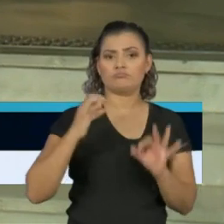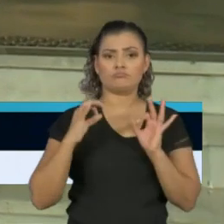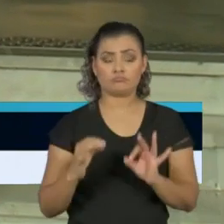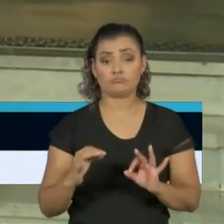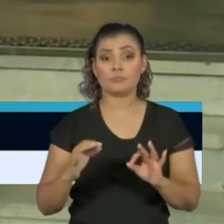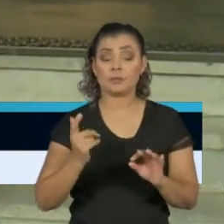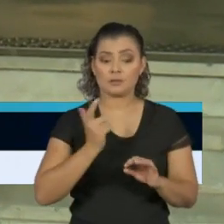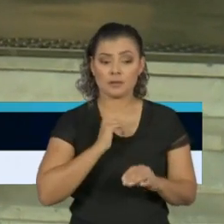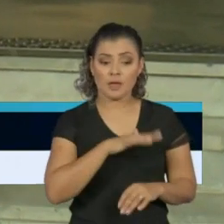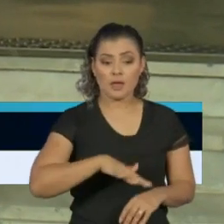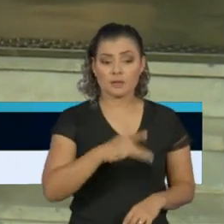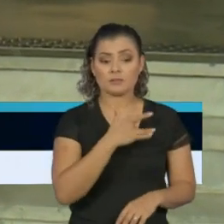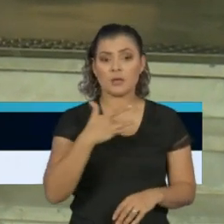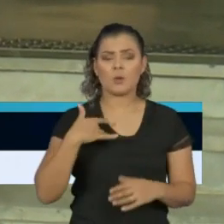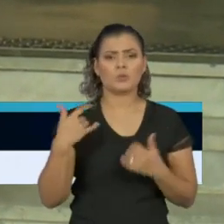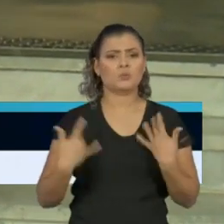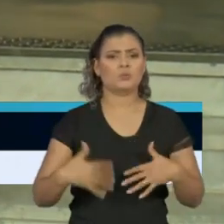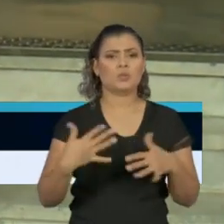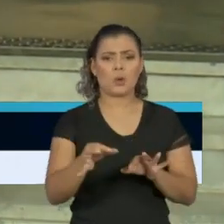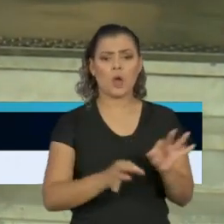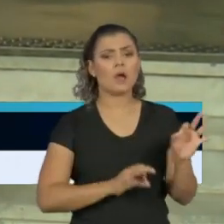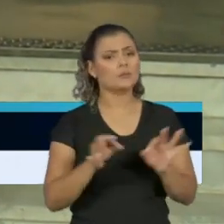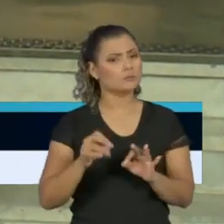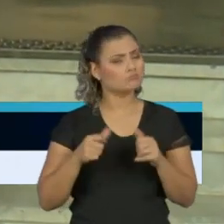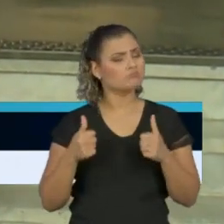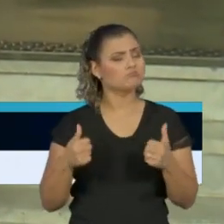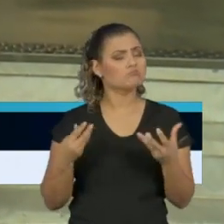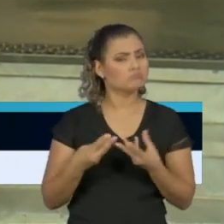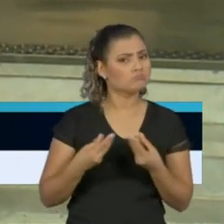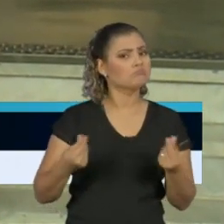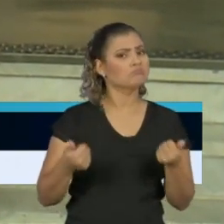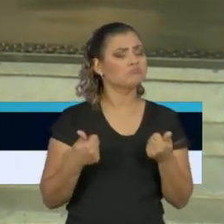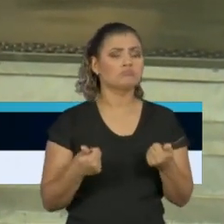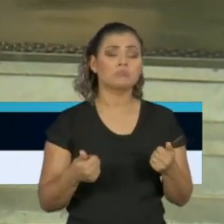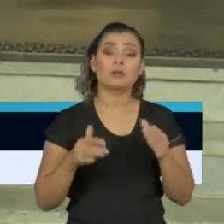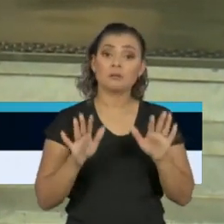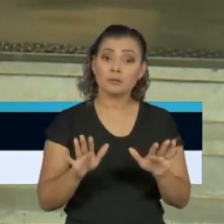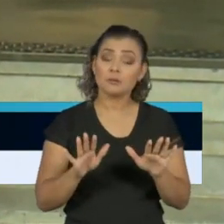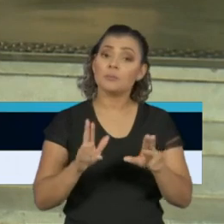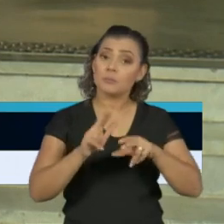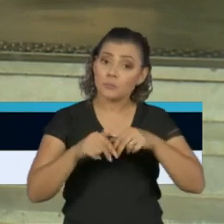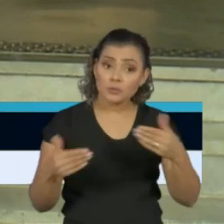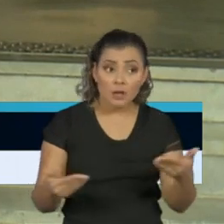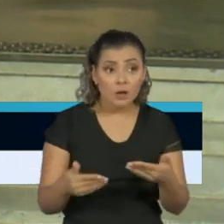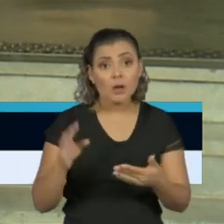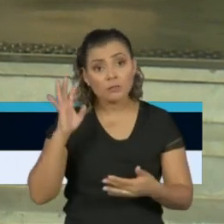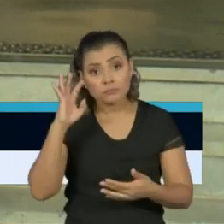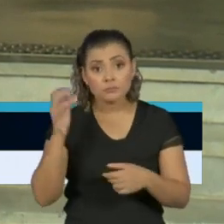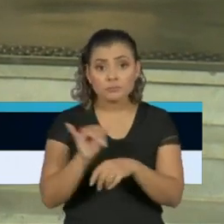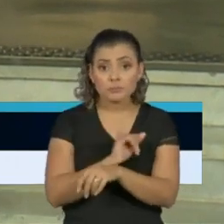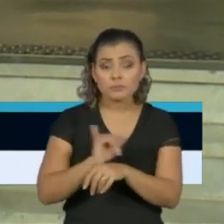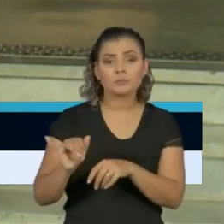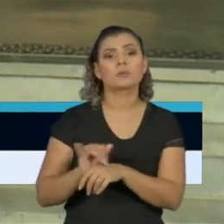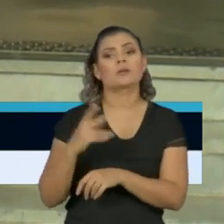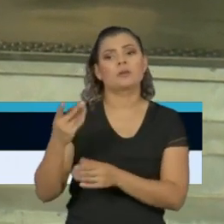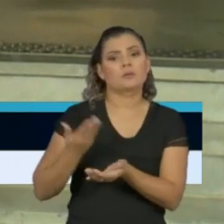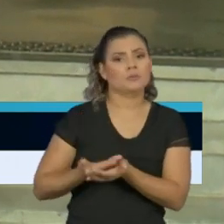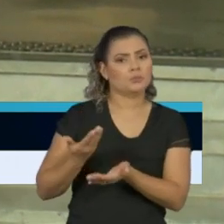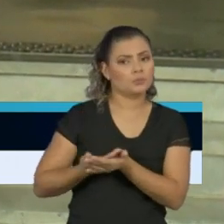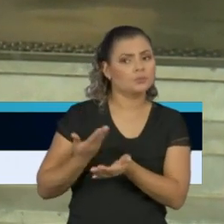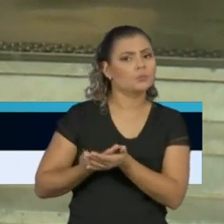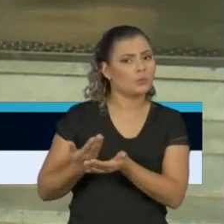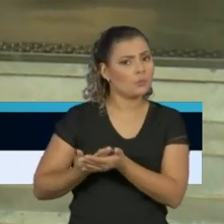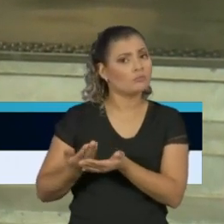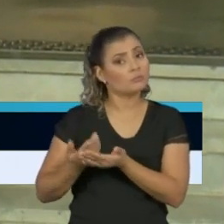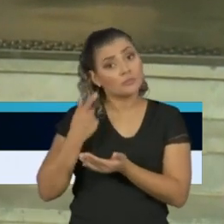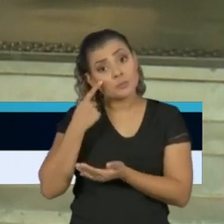um sistema de saúde bastante organizado e se saiu com uma solução dessa, eles devem ter estudado a respeito, nós